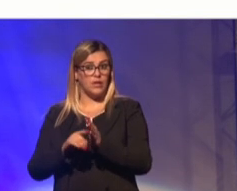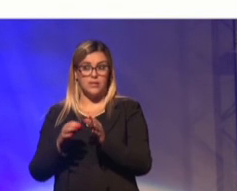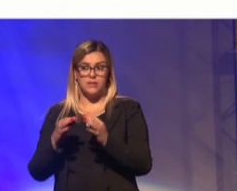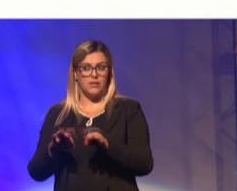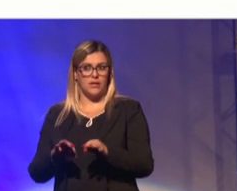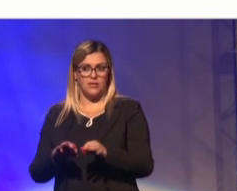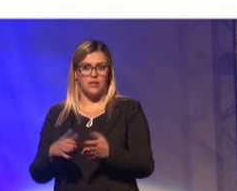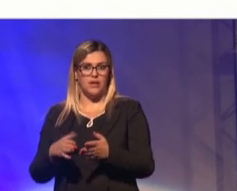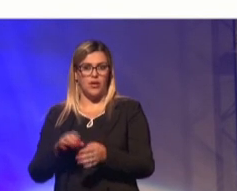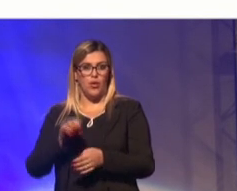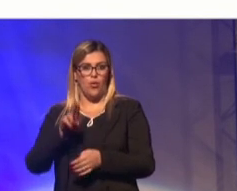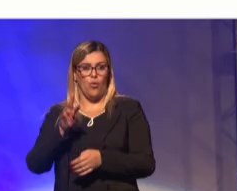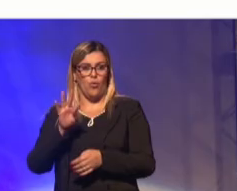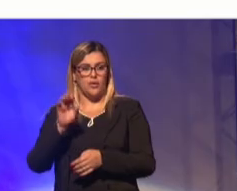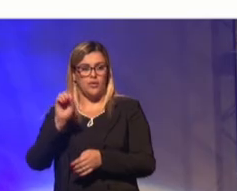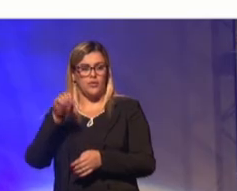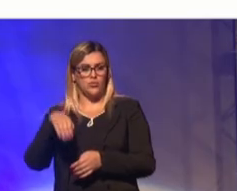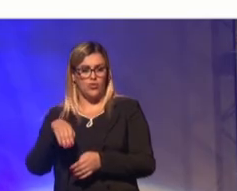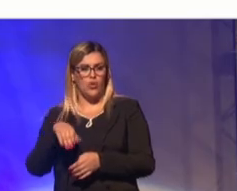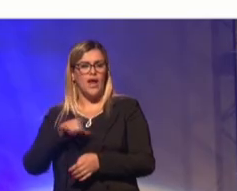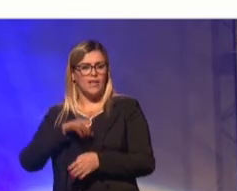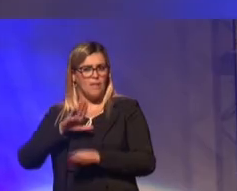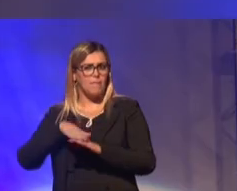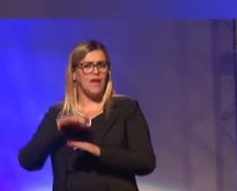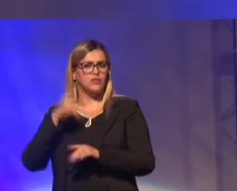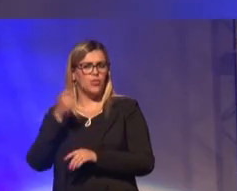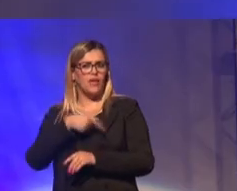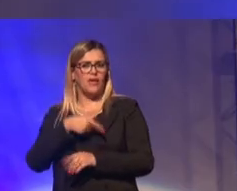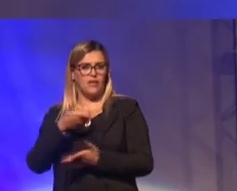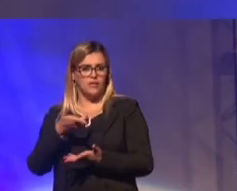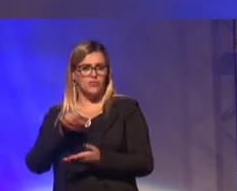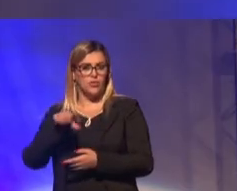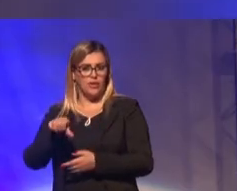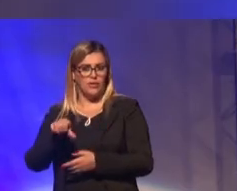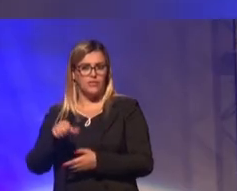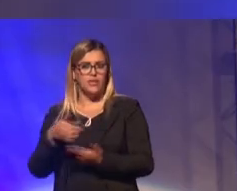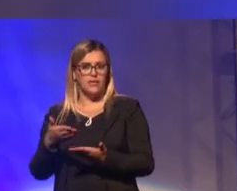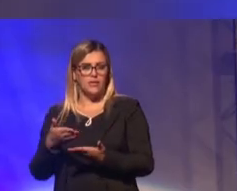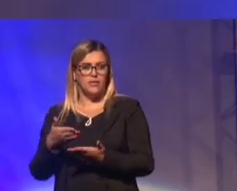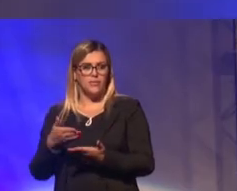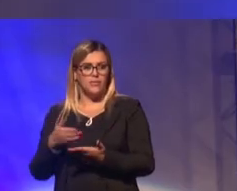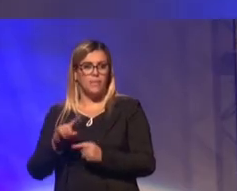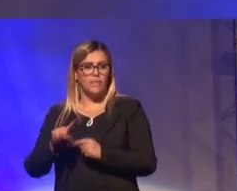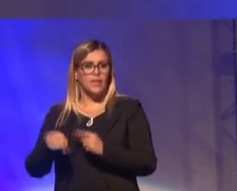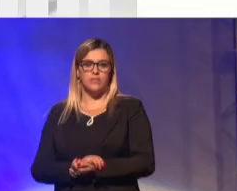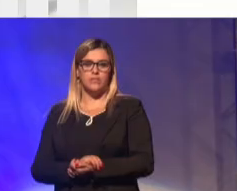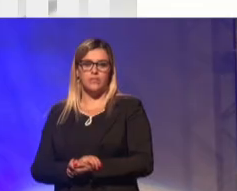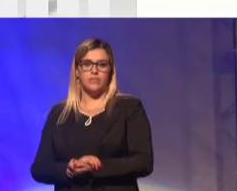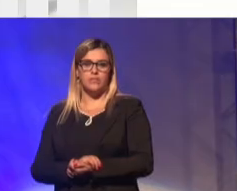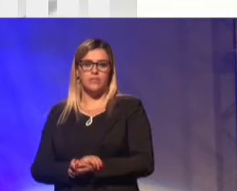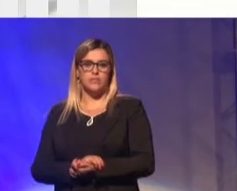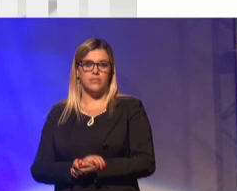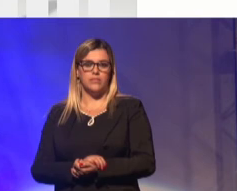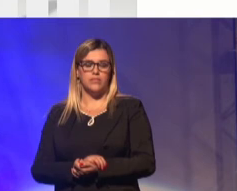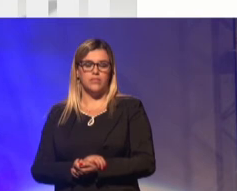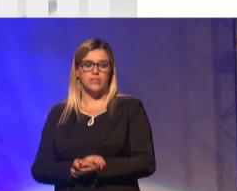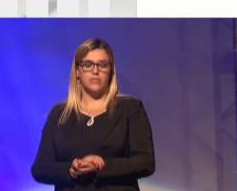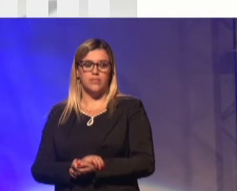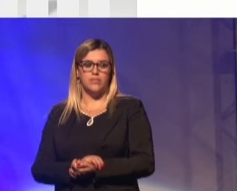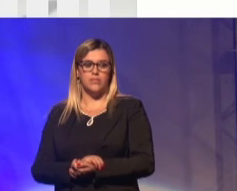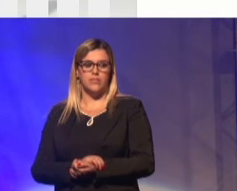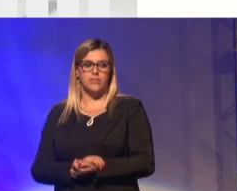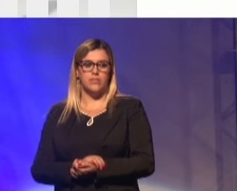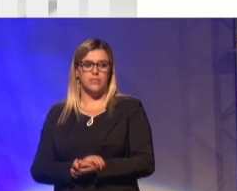O ultrassom certamente tem muito mais do que isso, mas depois eu vou fazer uma correção desse erro aí. É esse que eu estava falando